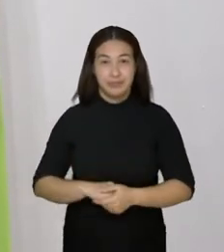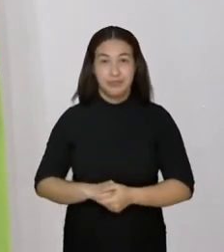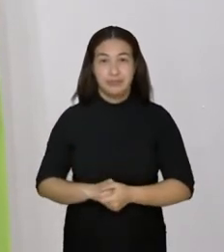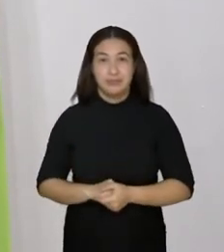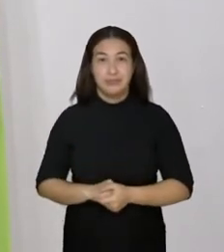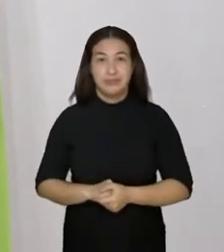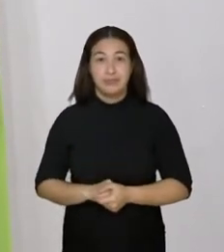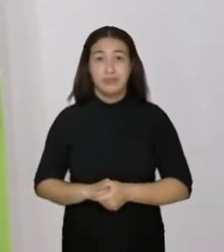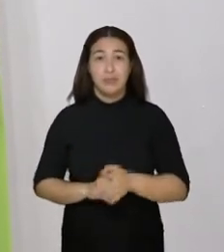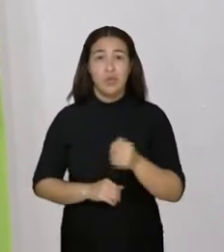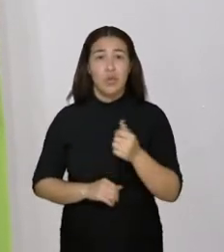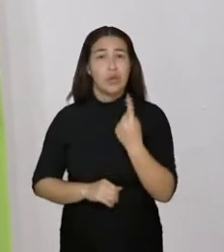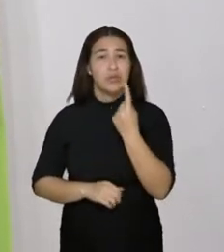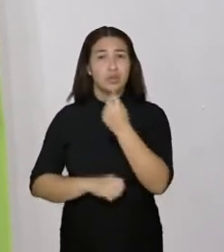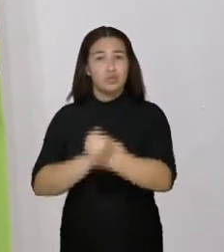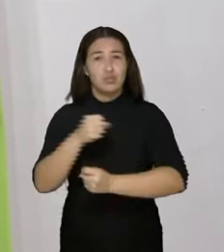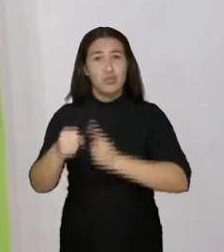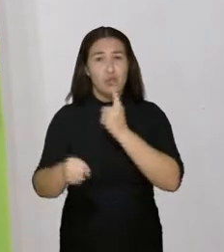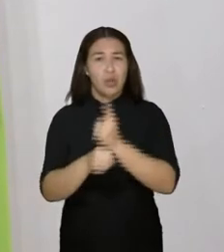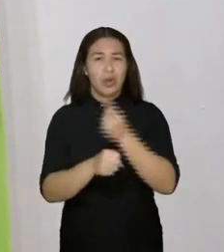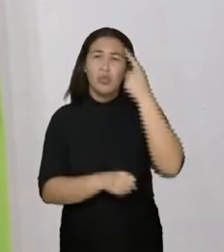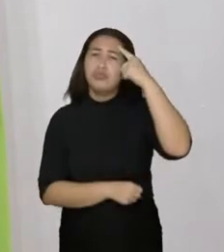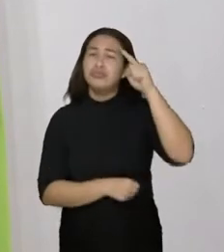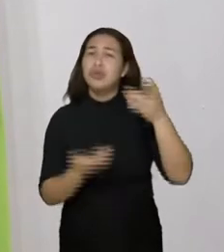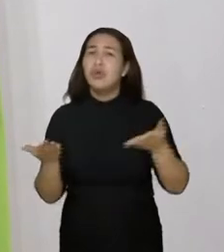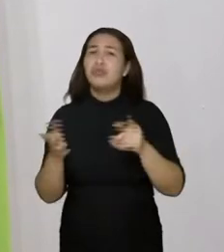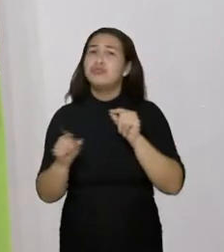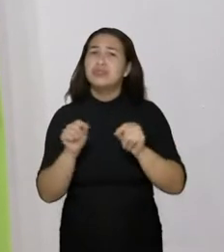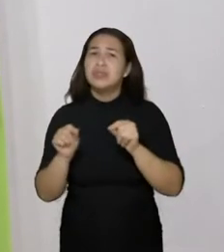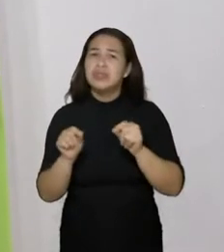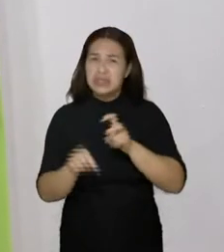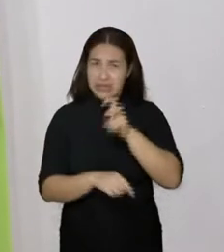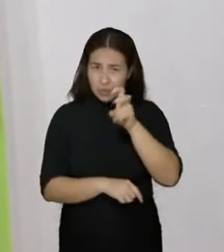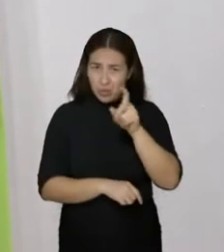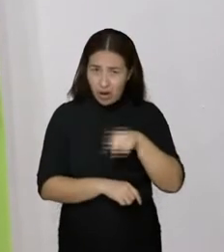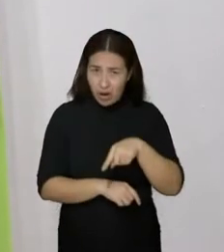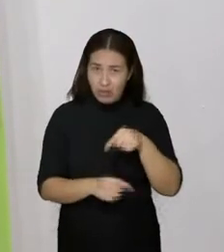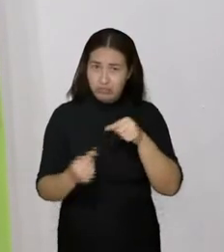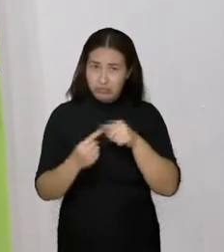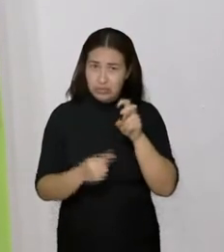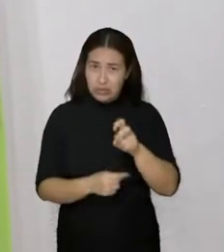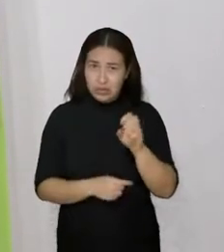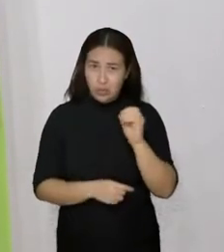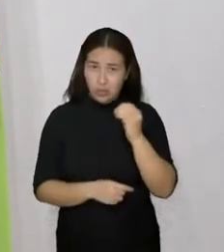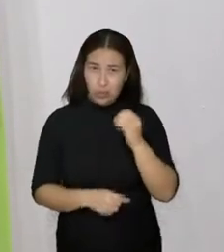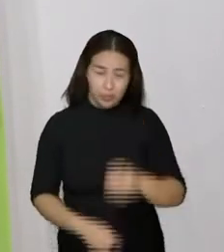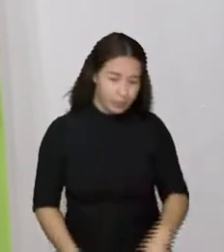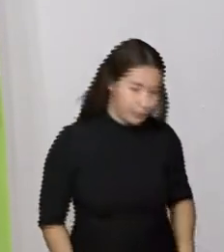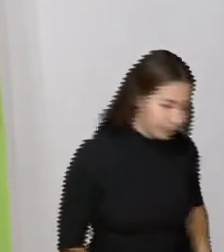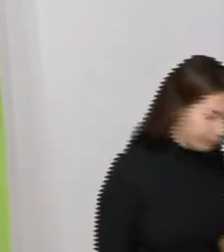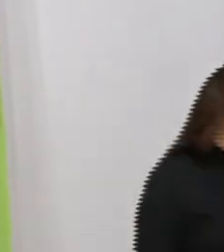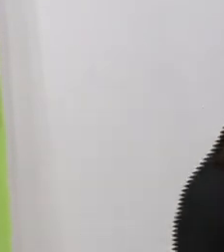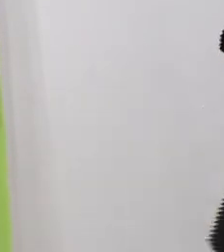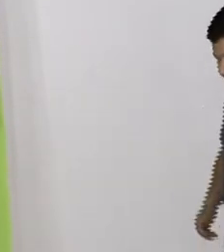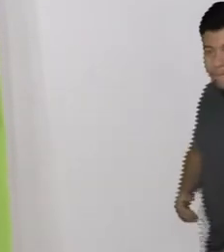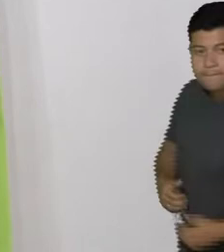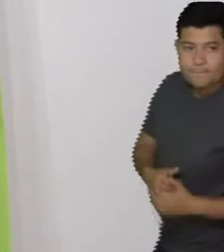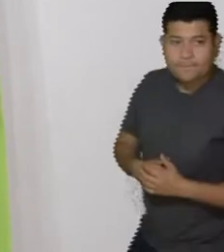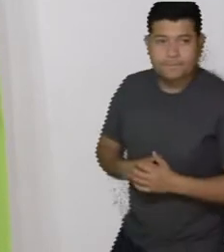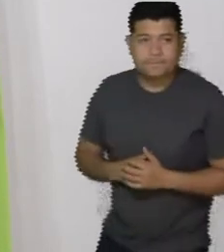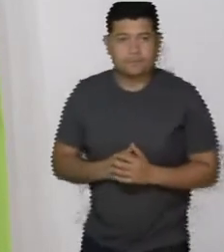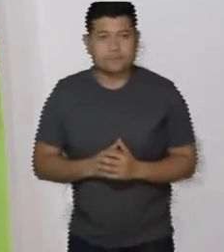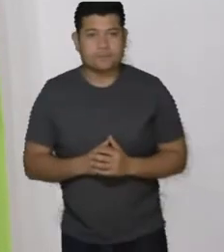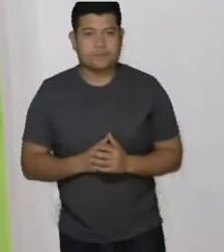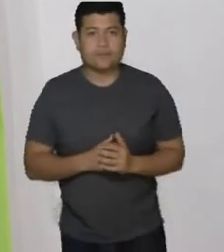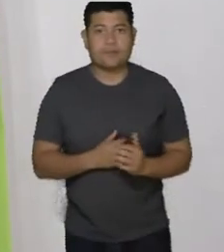quase um ano hoje é dia Que dia que é hoje cinco cinco né cinco de Outubro no dia 7 de outubro